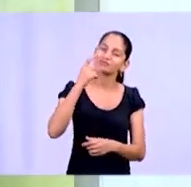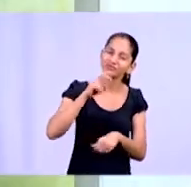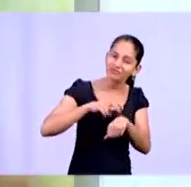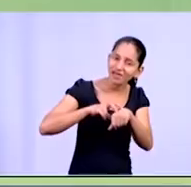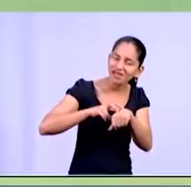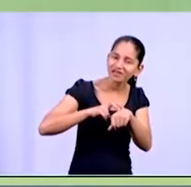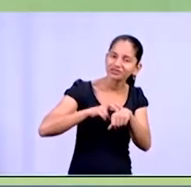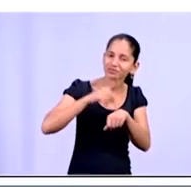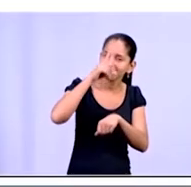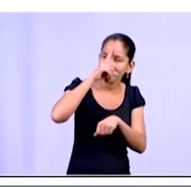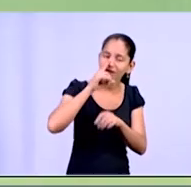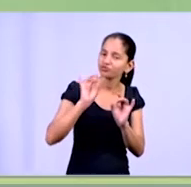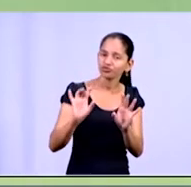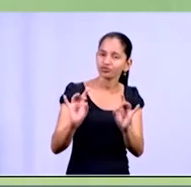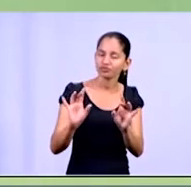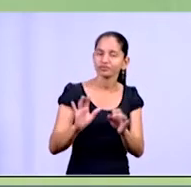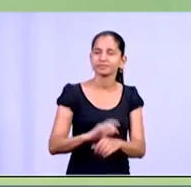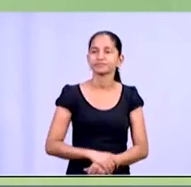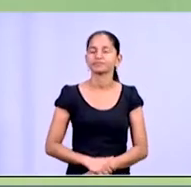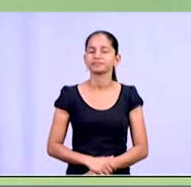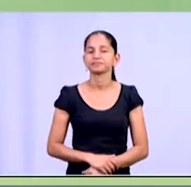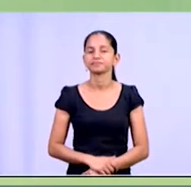computador.